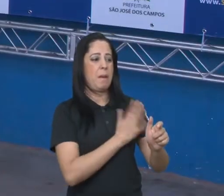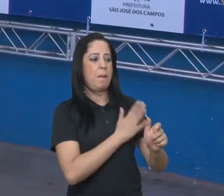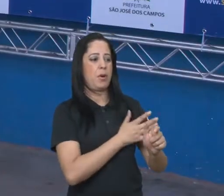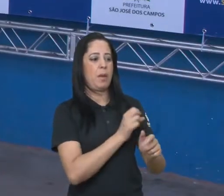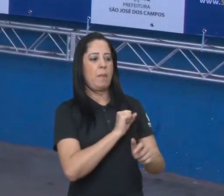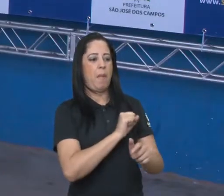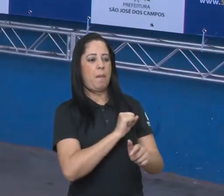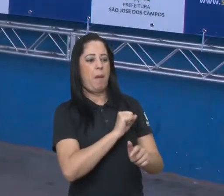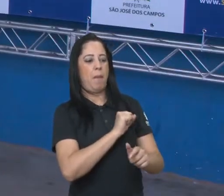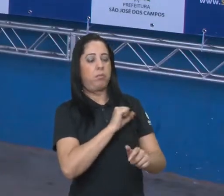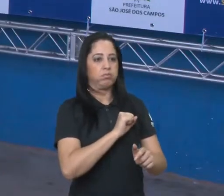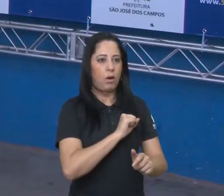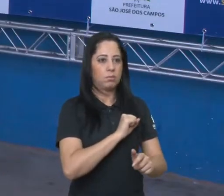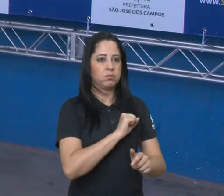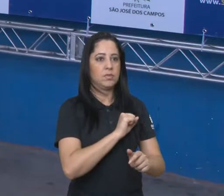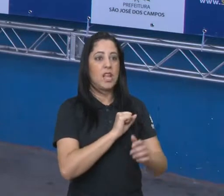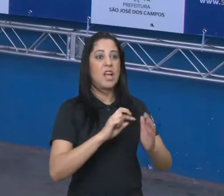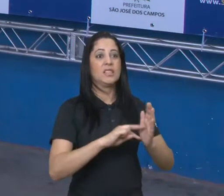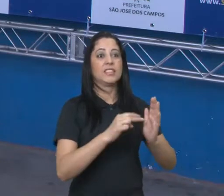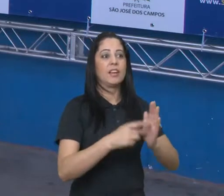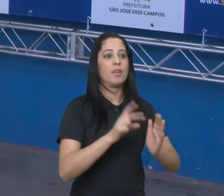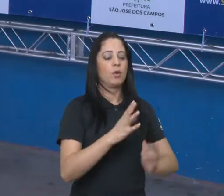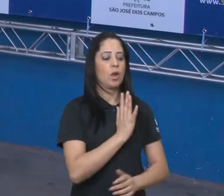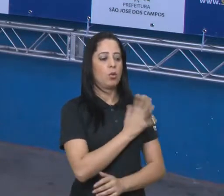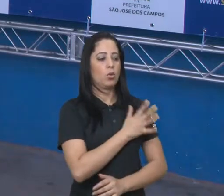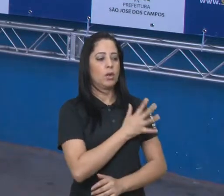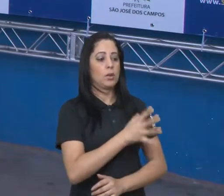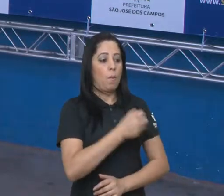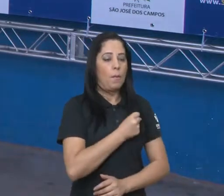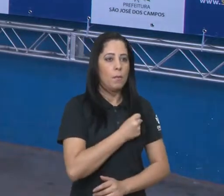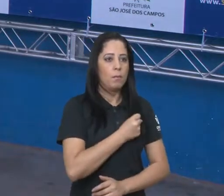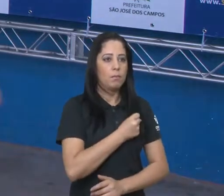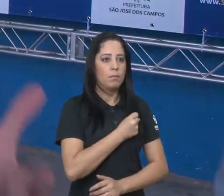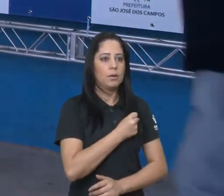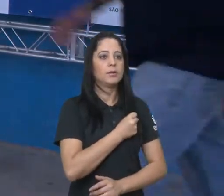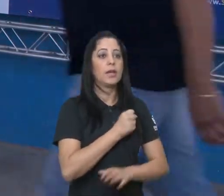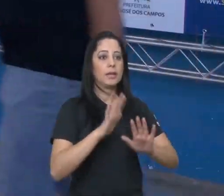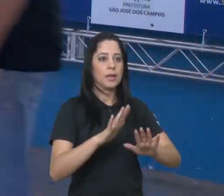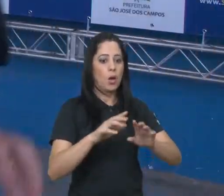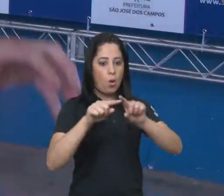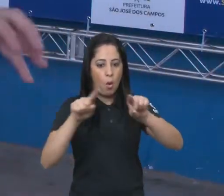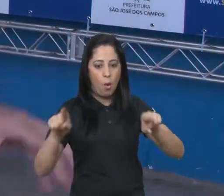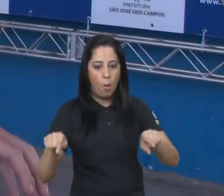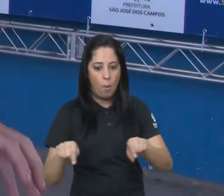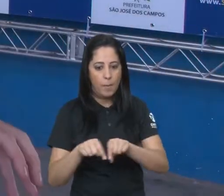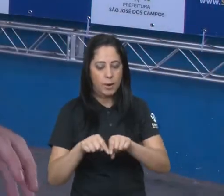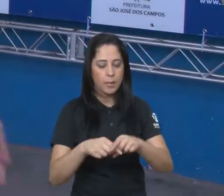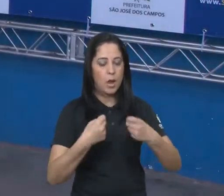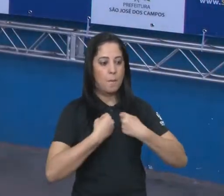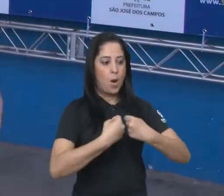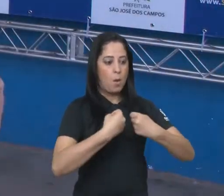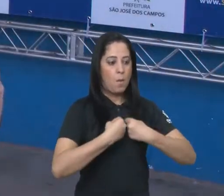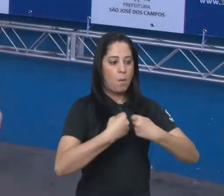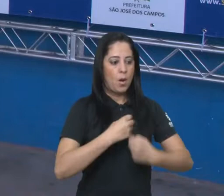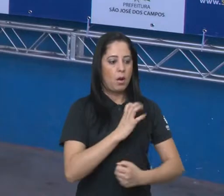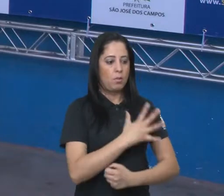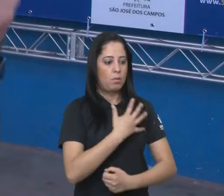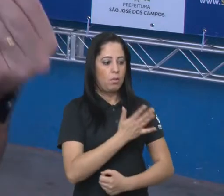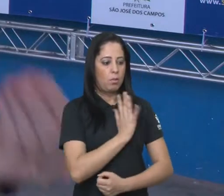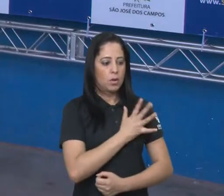paradas cardíacas são para uma arritmia específica chamada fibrilação ventricular. É uma arritmia que faz o coração parar de bater. E esse aparelho, ele faz